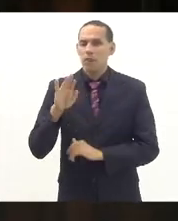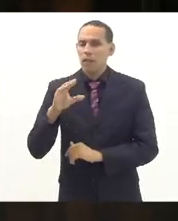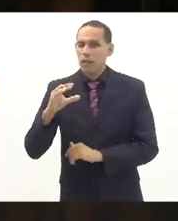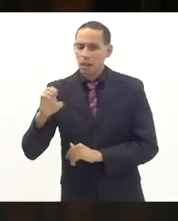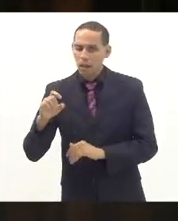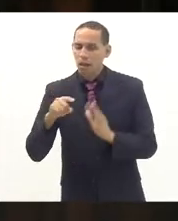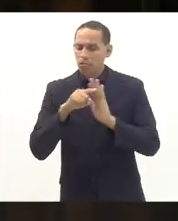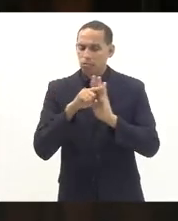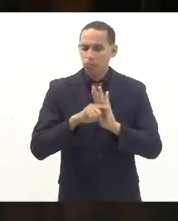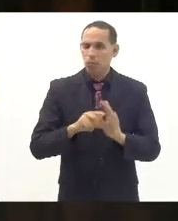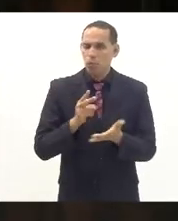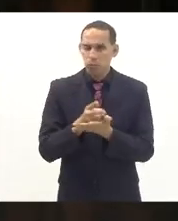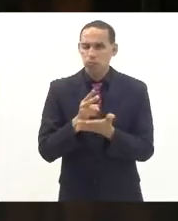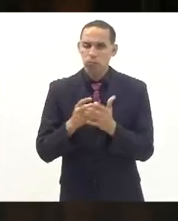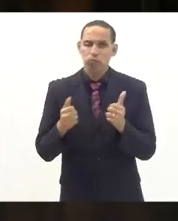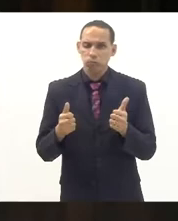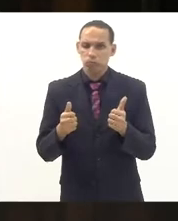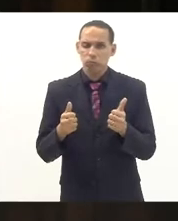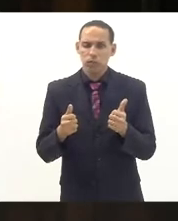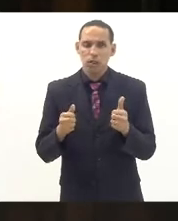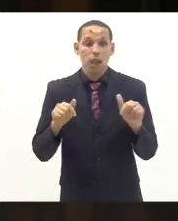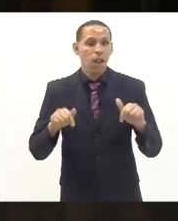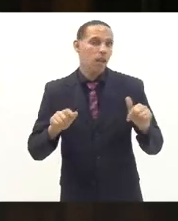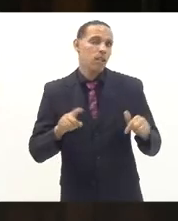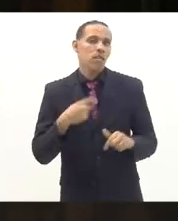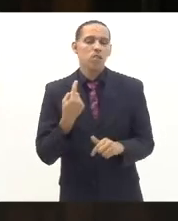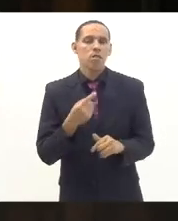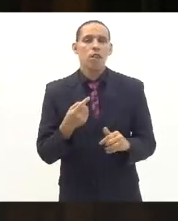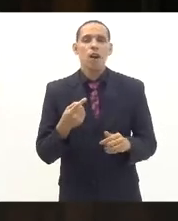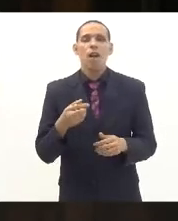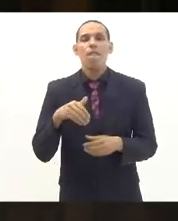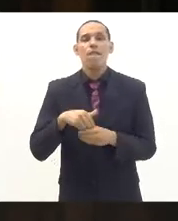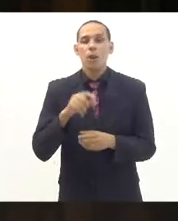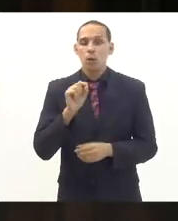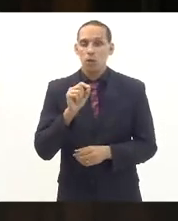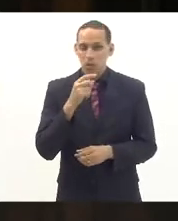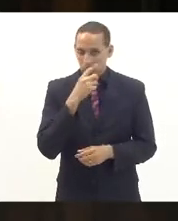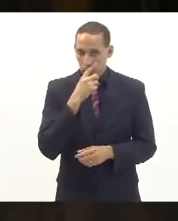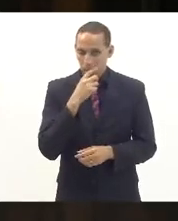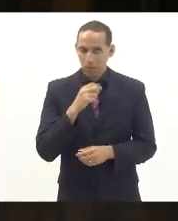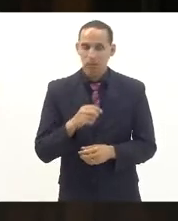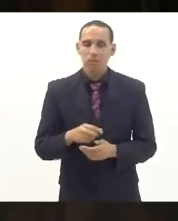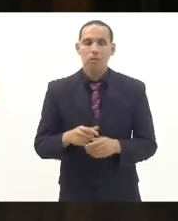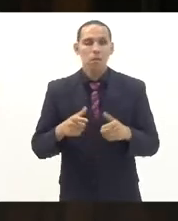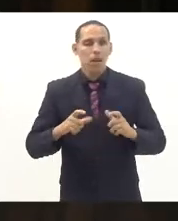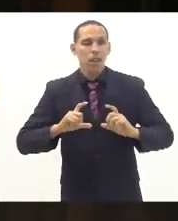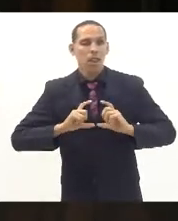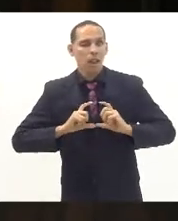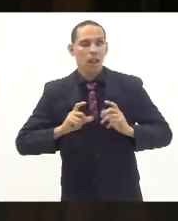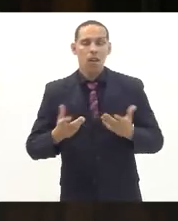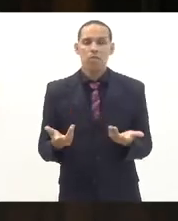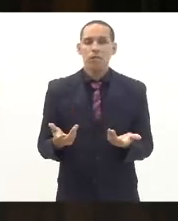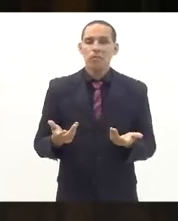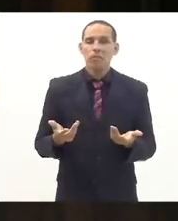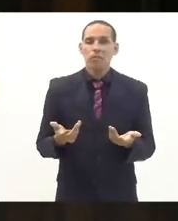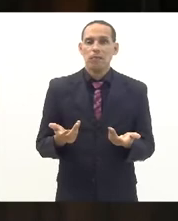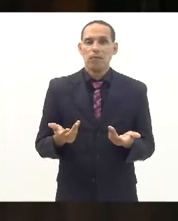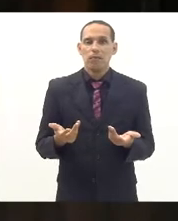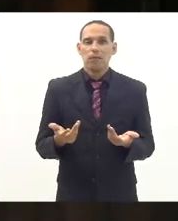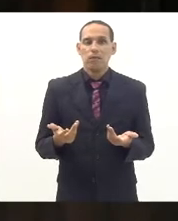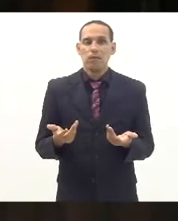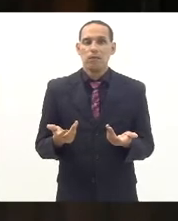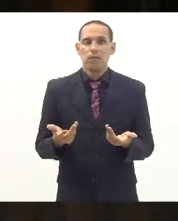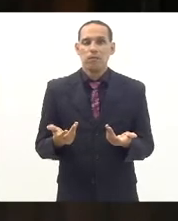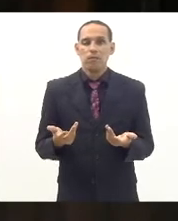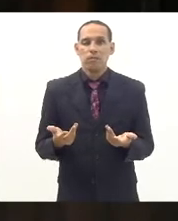faça uma oração é isso aqui a gente volta é medalhas a gente volta é